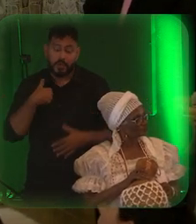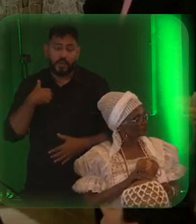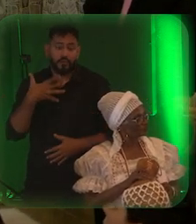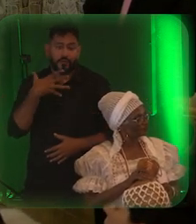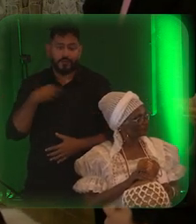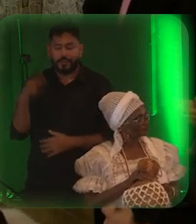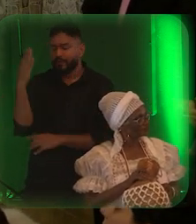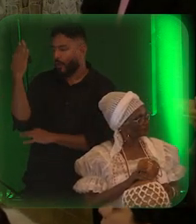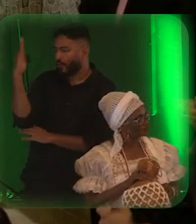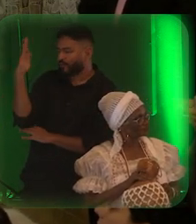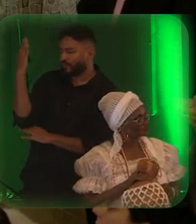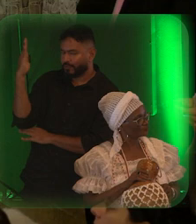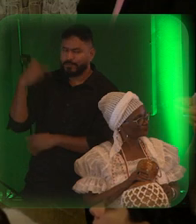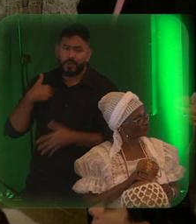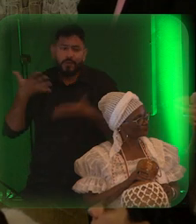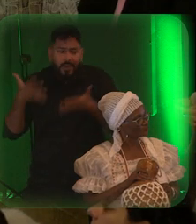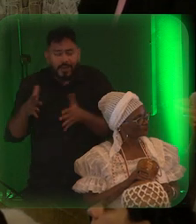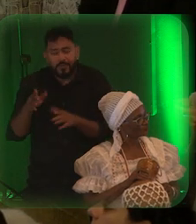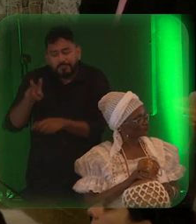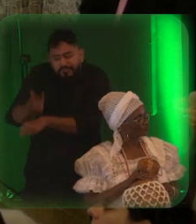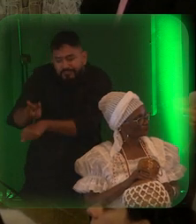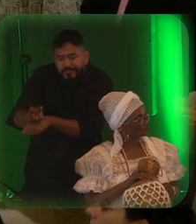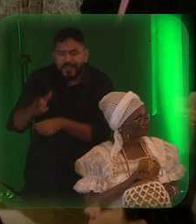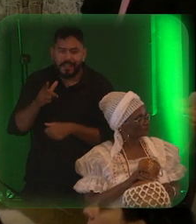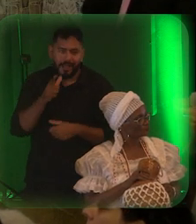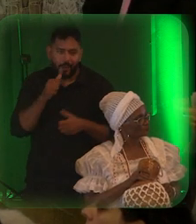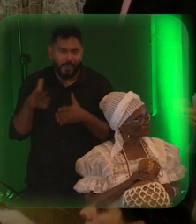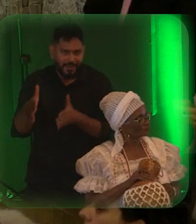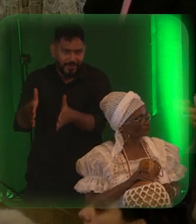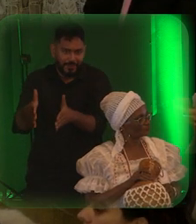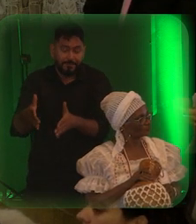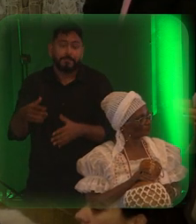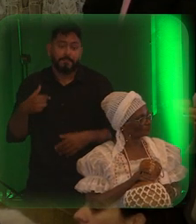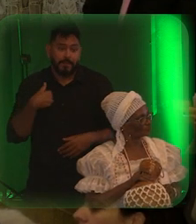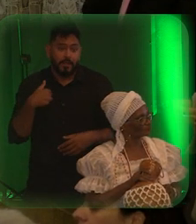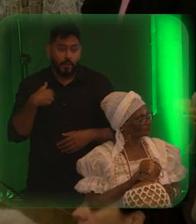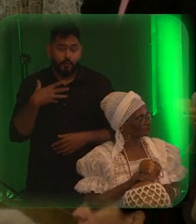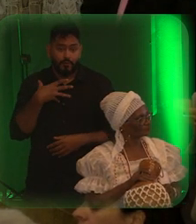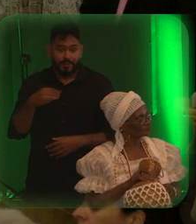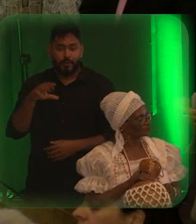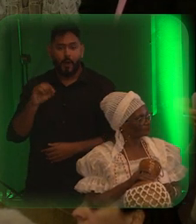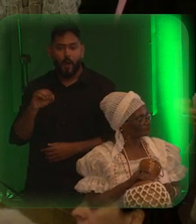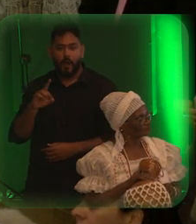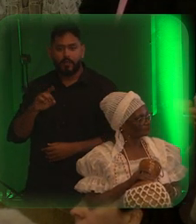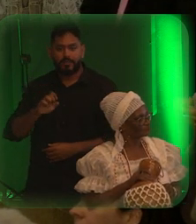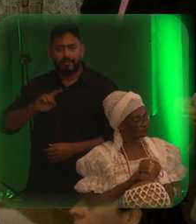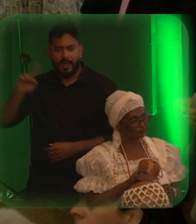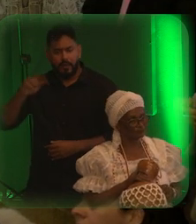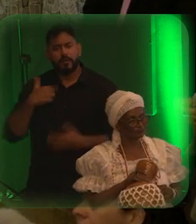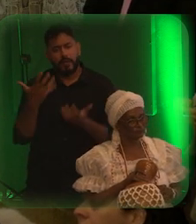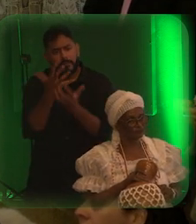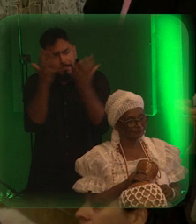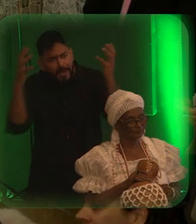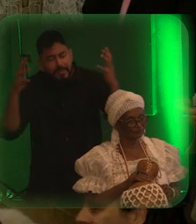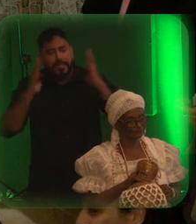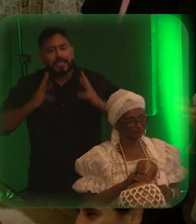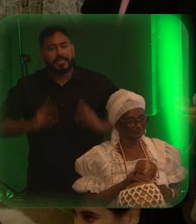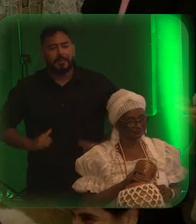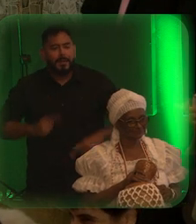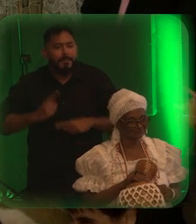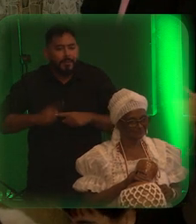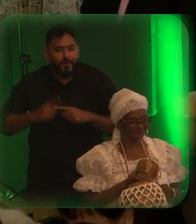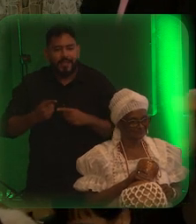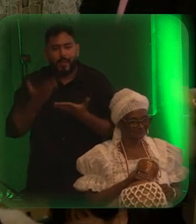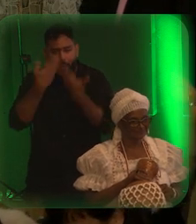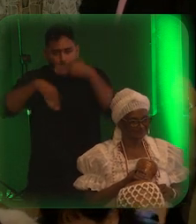rios limpos, porque é o habitat do meu orixá. Como filho de Odé, vou querer as matas limpas, porque é o habitat desses orixás.